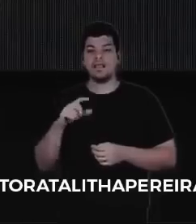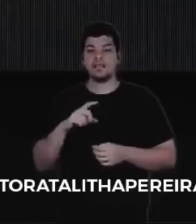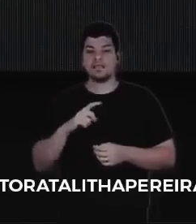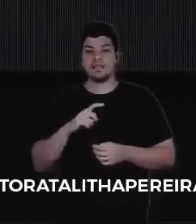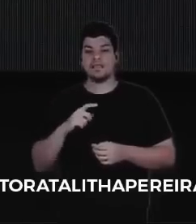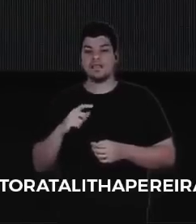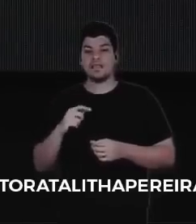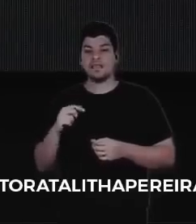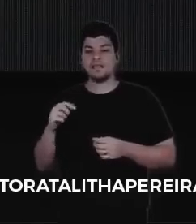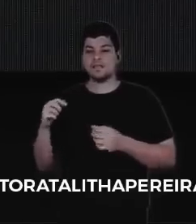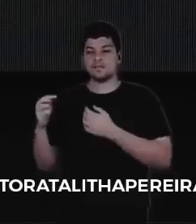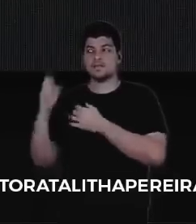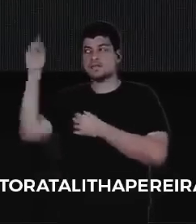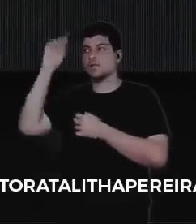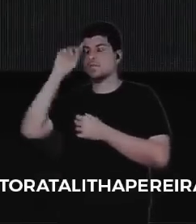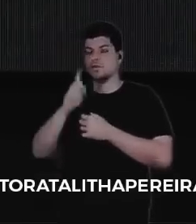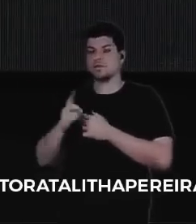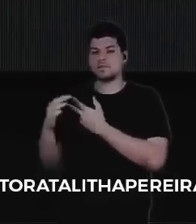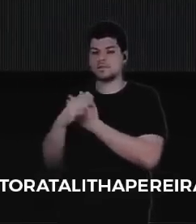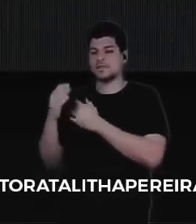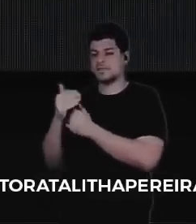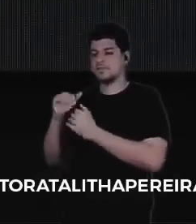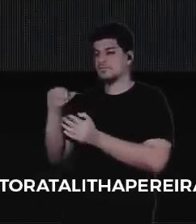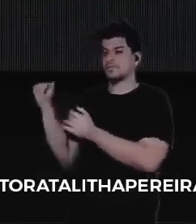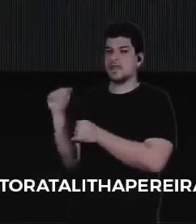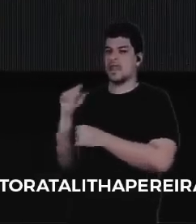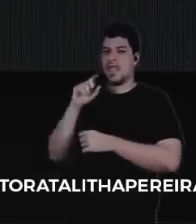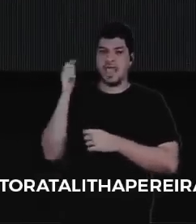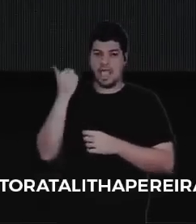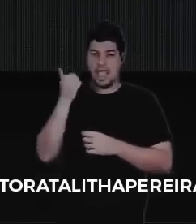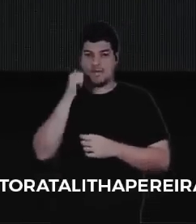Vamos abandonar o hábito de ficar vivendo no passado.